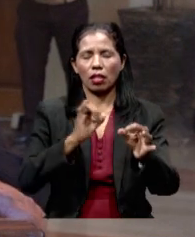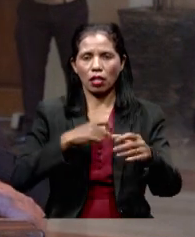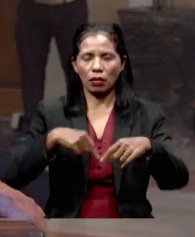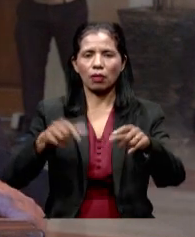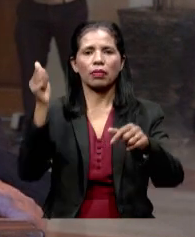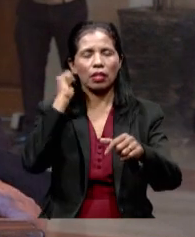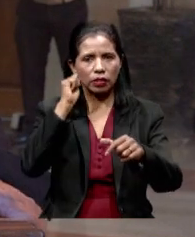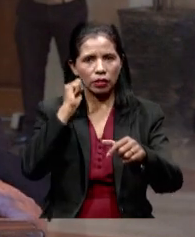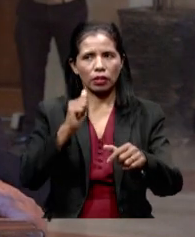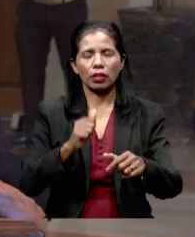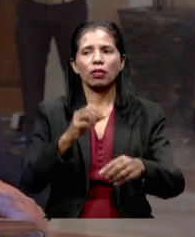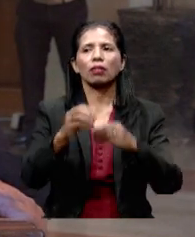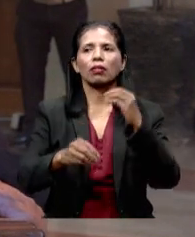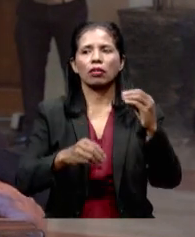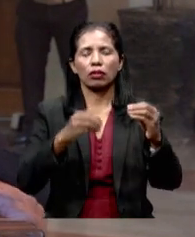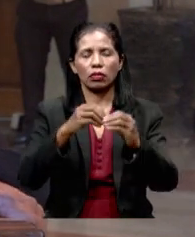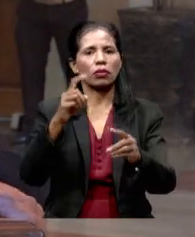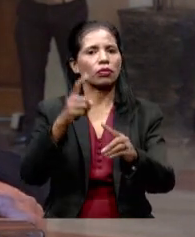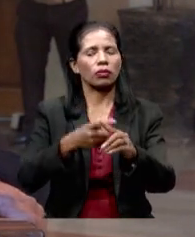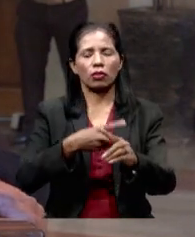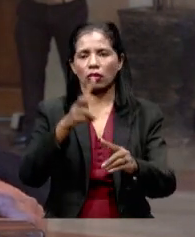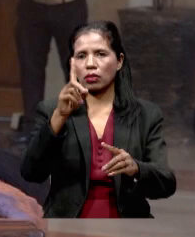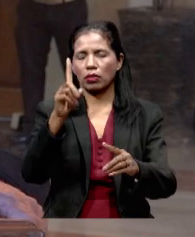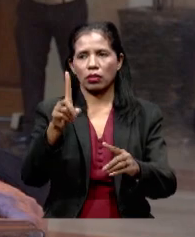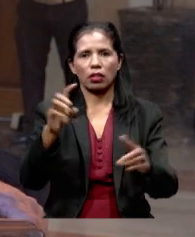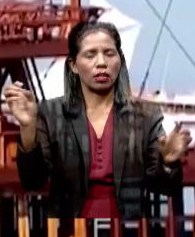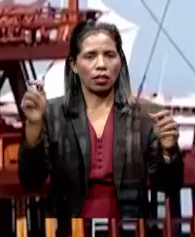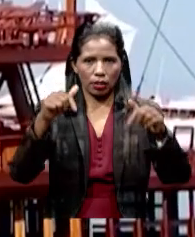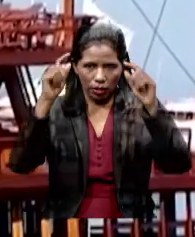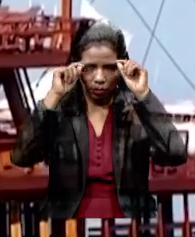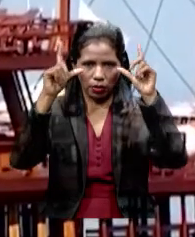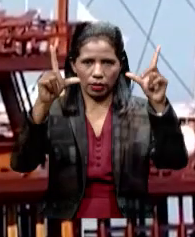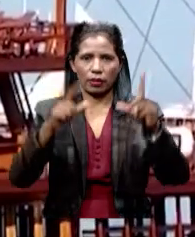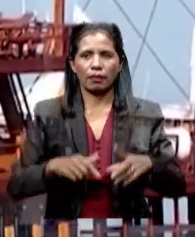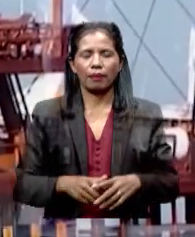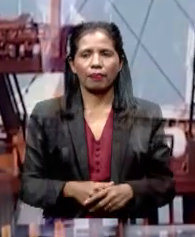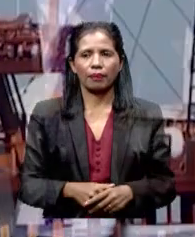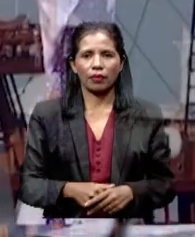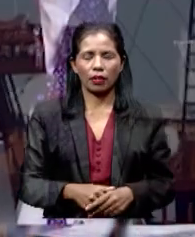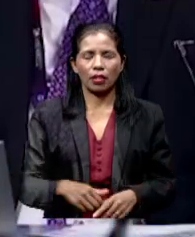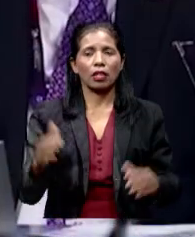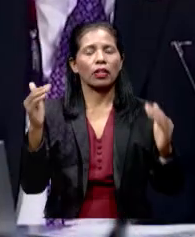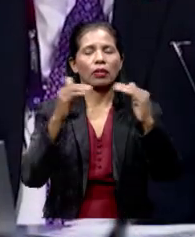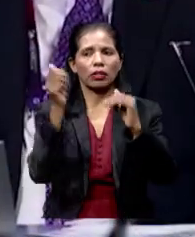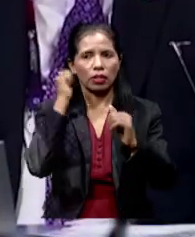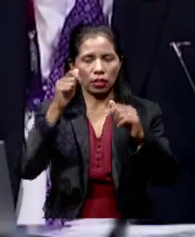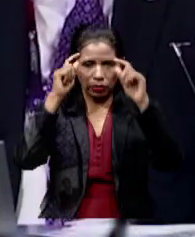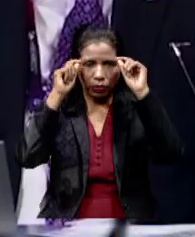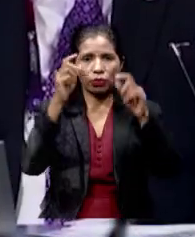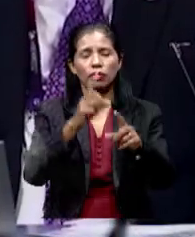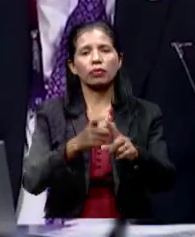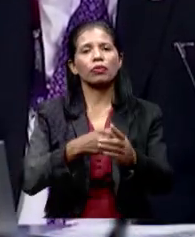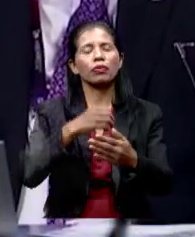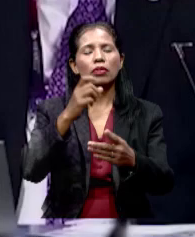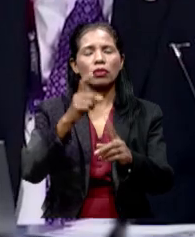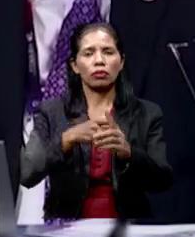ASEAN, significa quase fulantoma lá em Timor-Leste. Enquanto Cimeira ASEAN fulantoma, Timor-Leste se